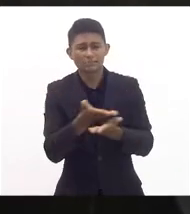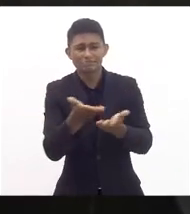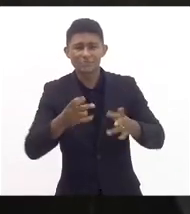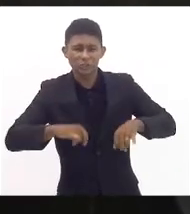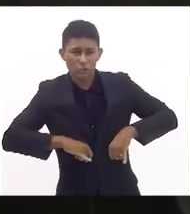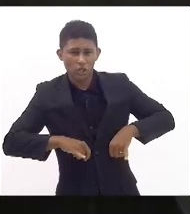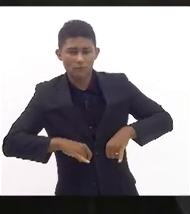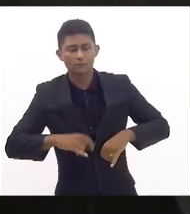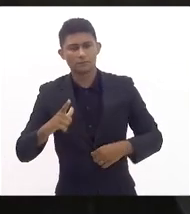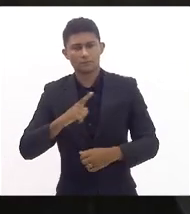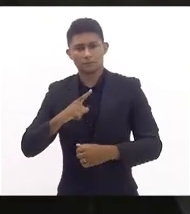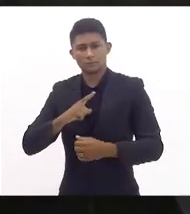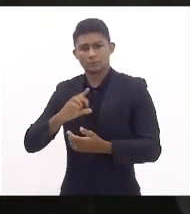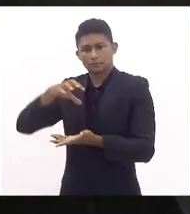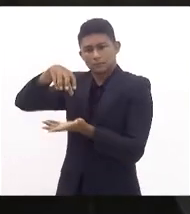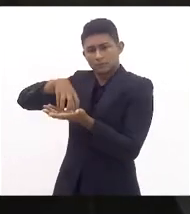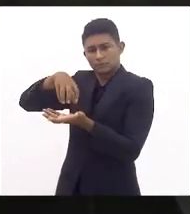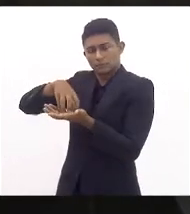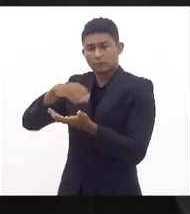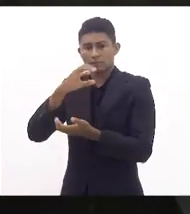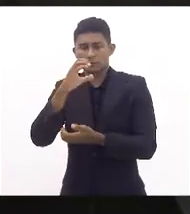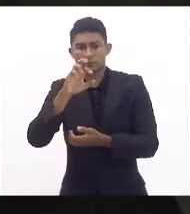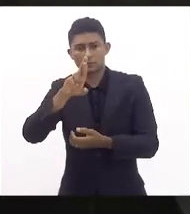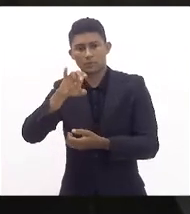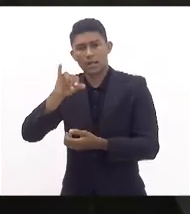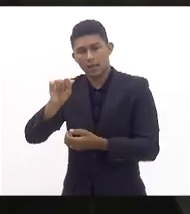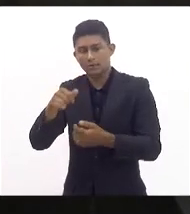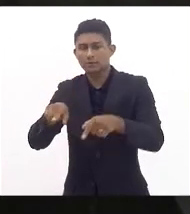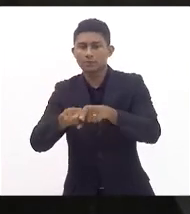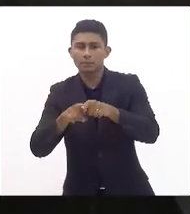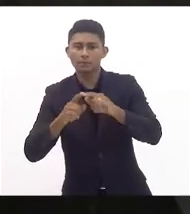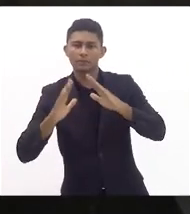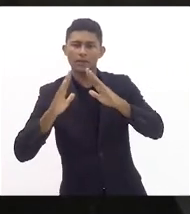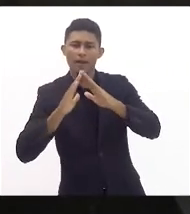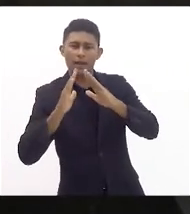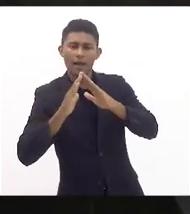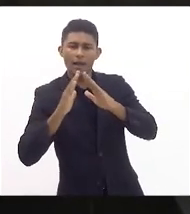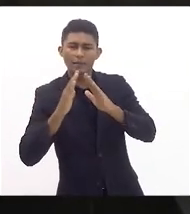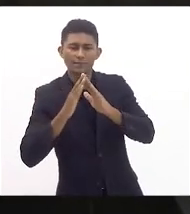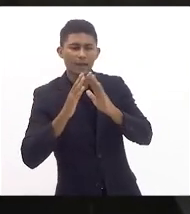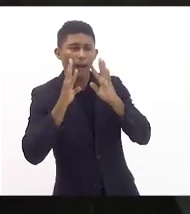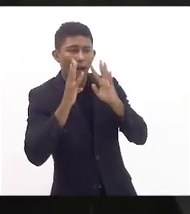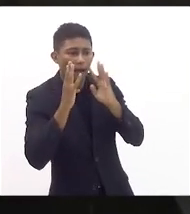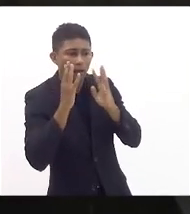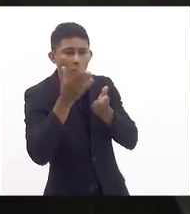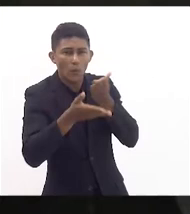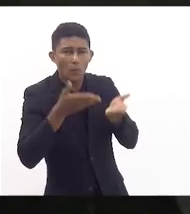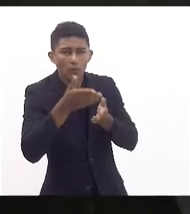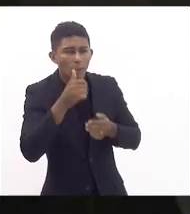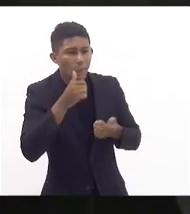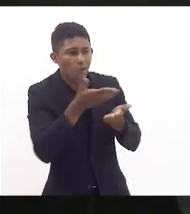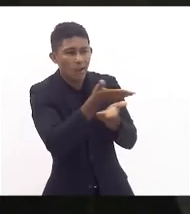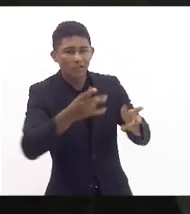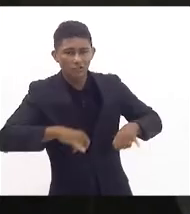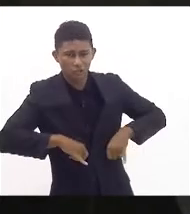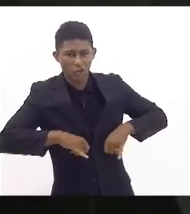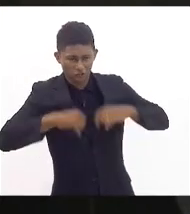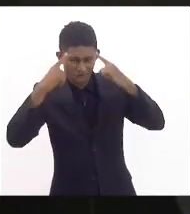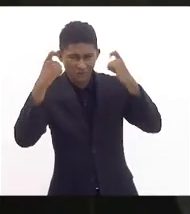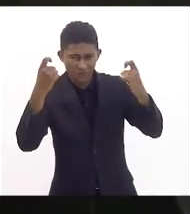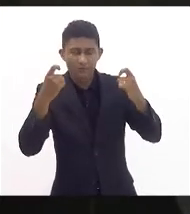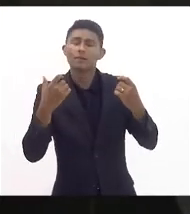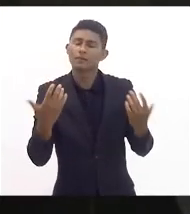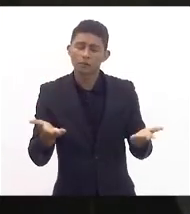CREAs, pelas casas, né, instituições de acolhimento de mulheres vítimas de violência, elas possam